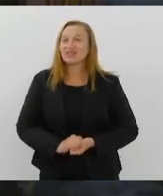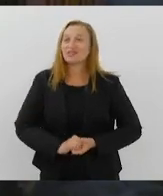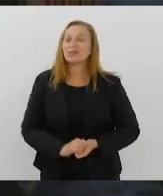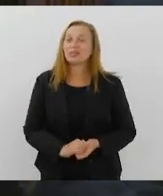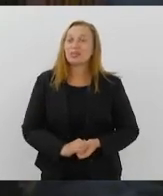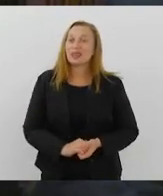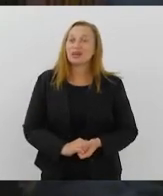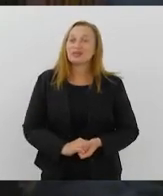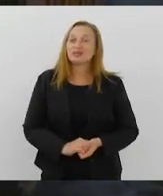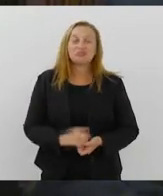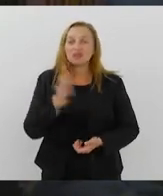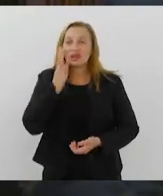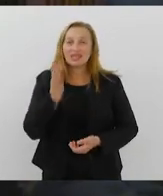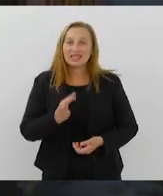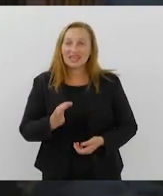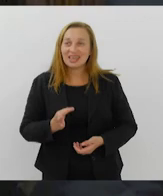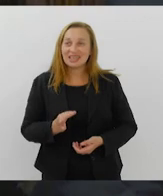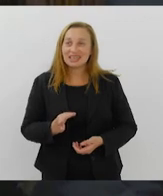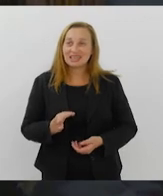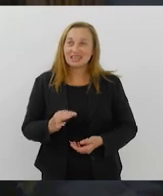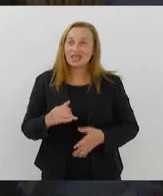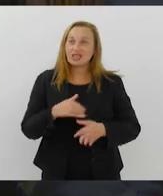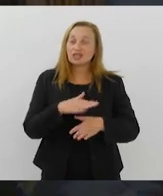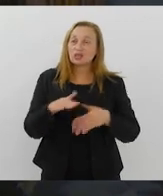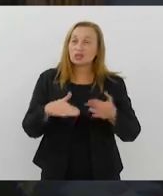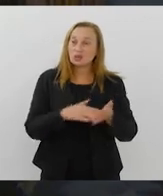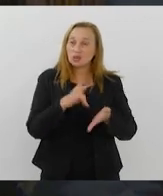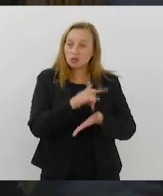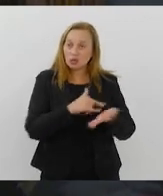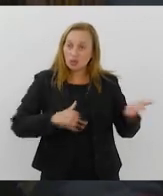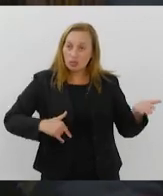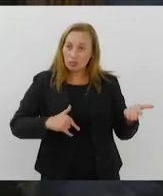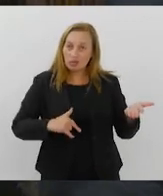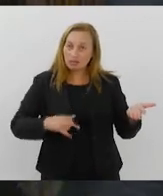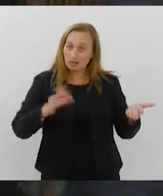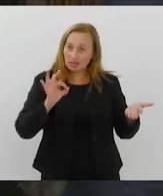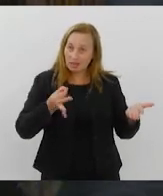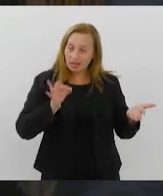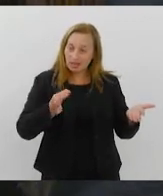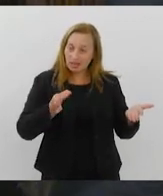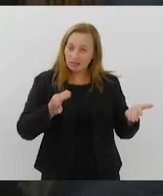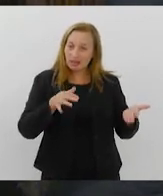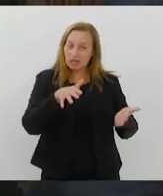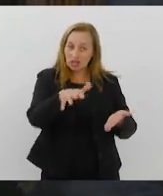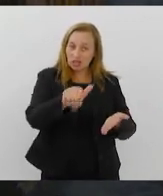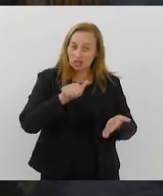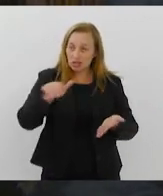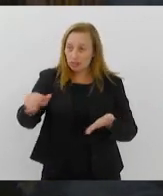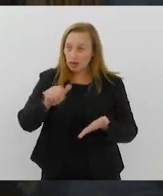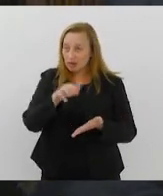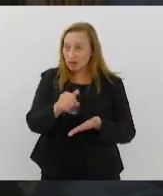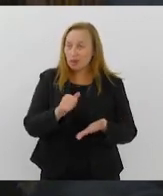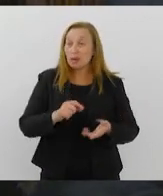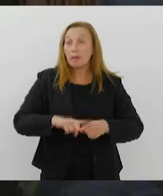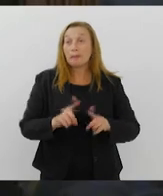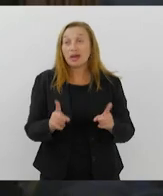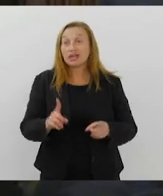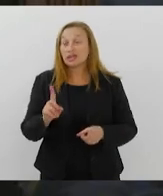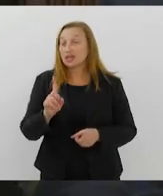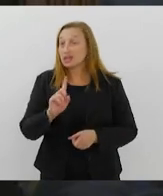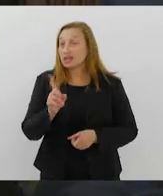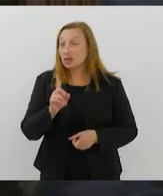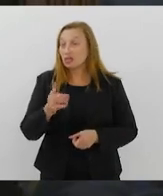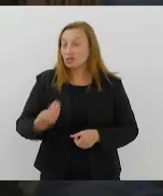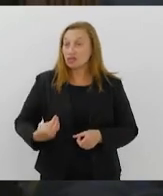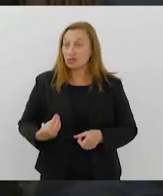Eu não sei se todos os documentos saíram a contento ou vão ser chamados, mas quem não estiver com o nome aqui,